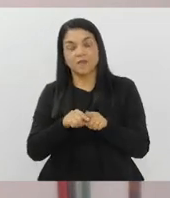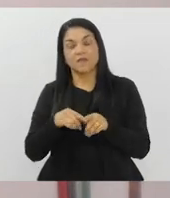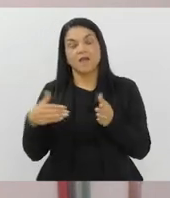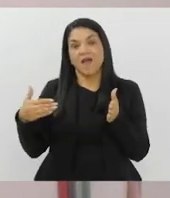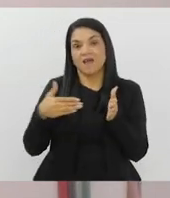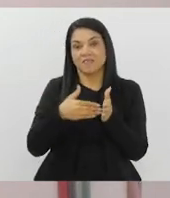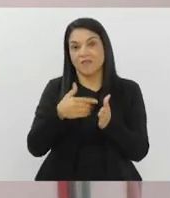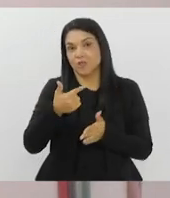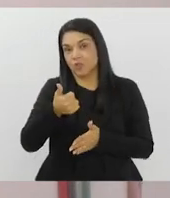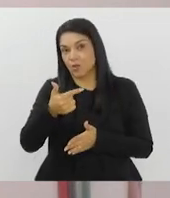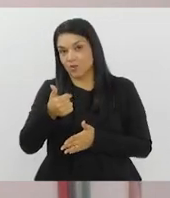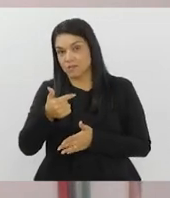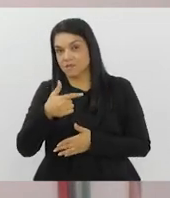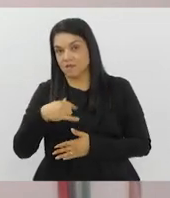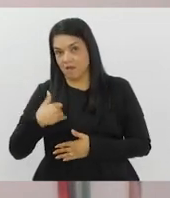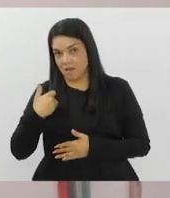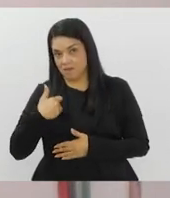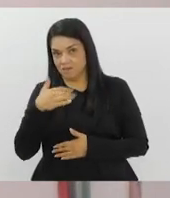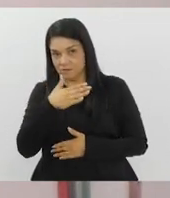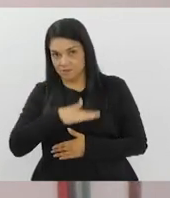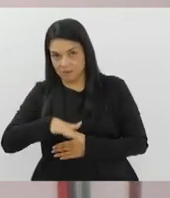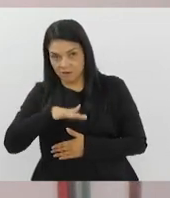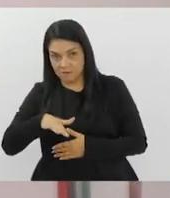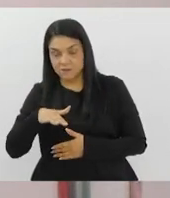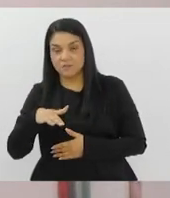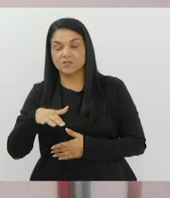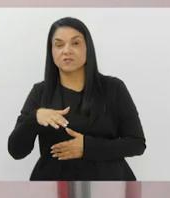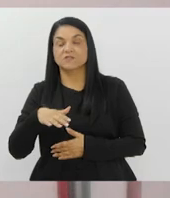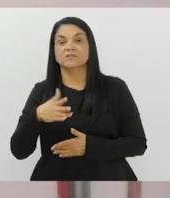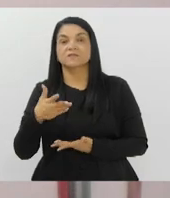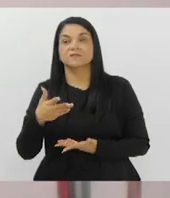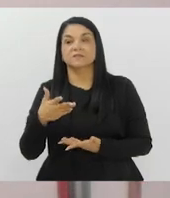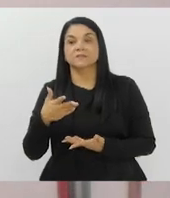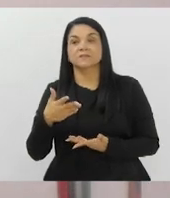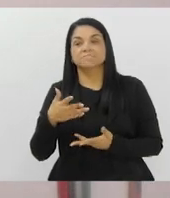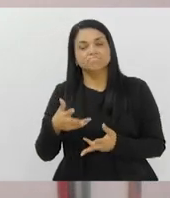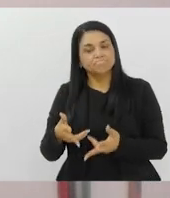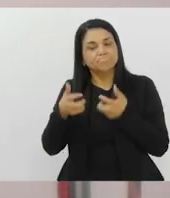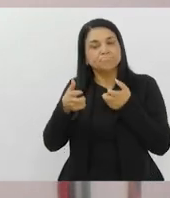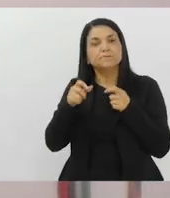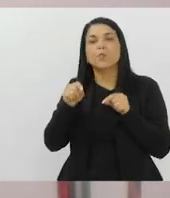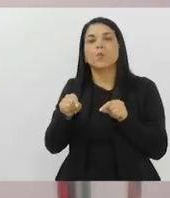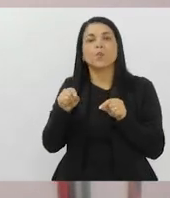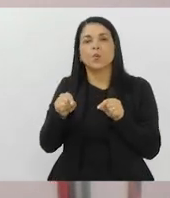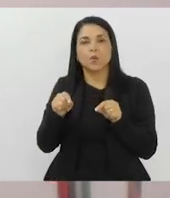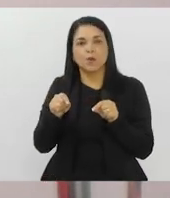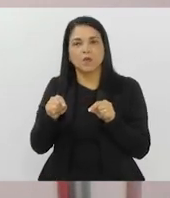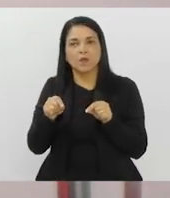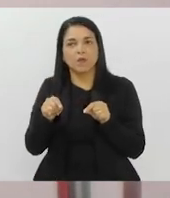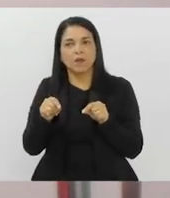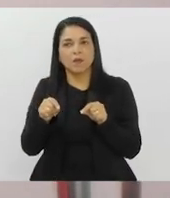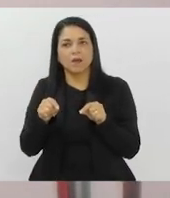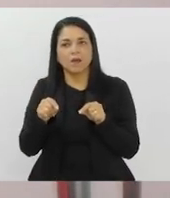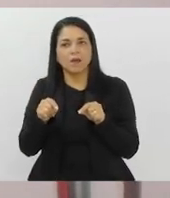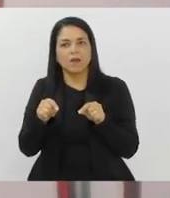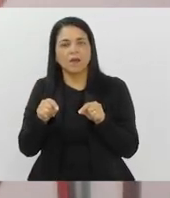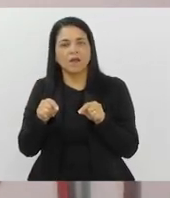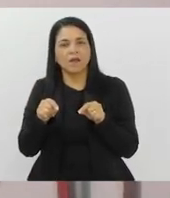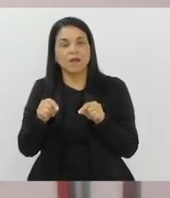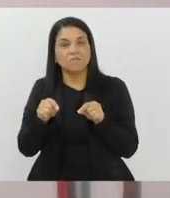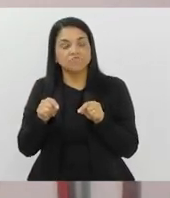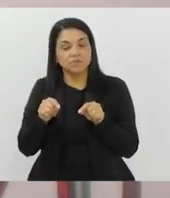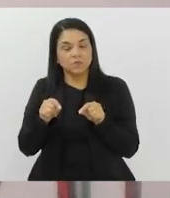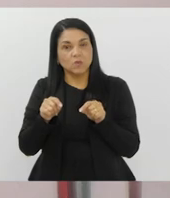que não sejam mais lactantes. E a gente vê que a aplicação